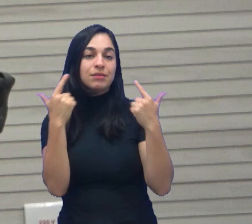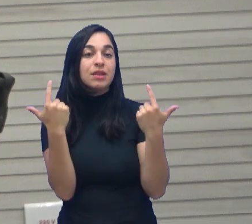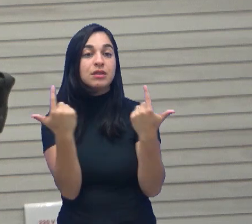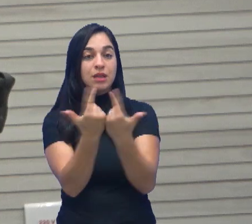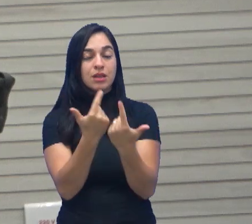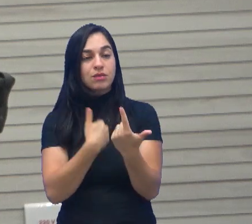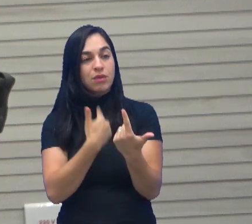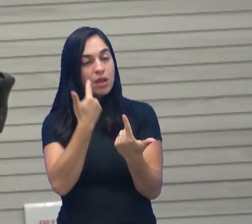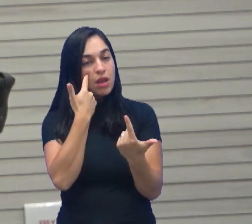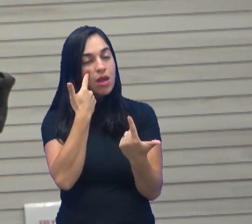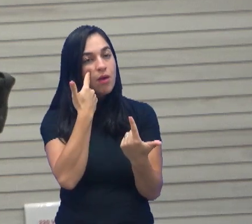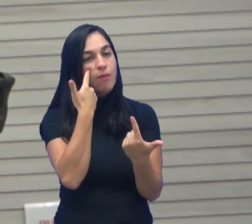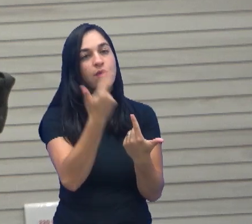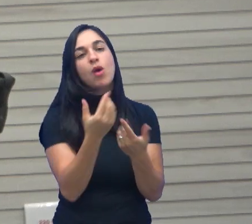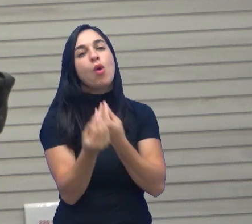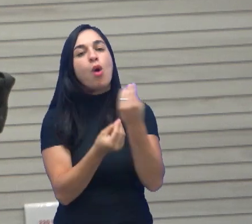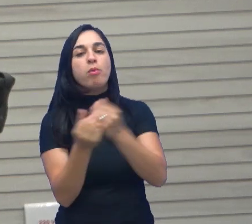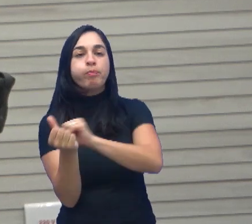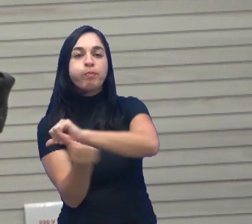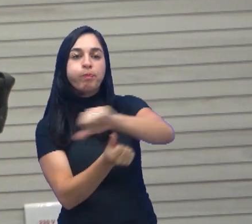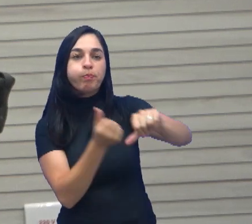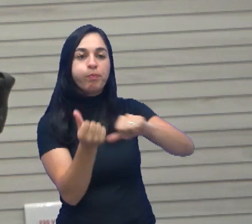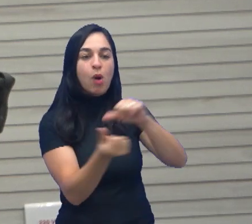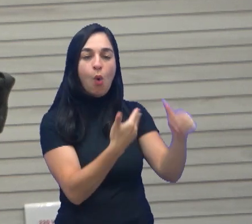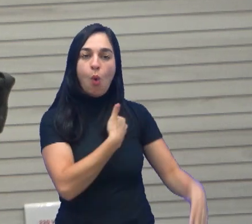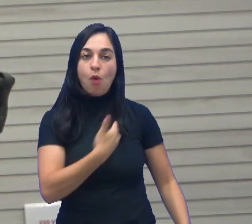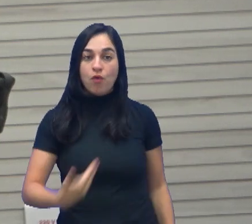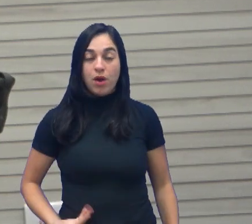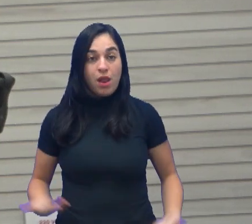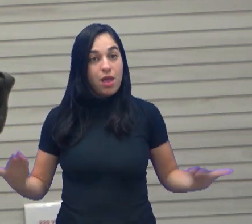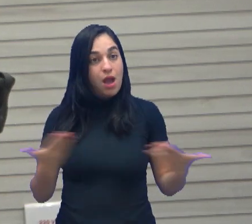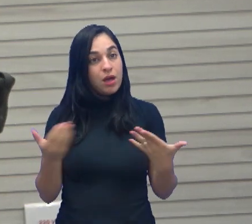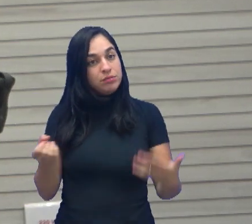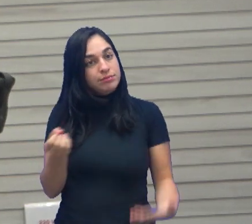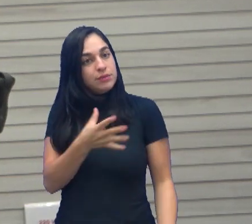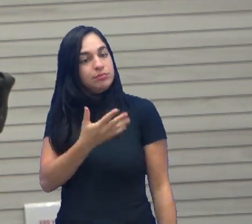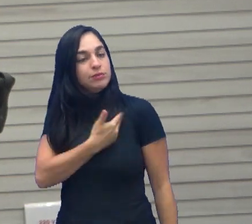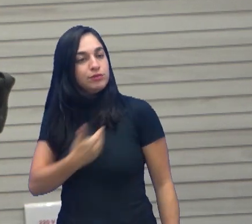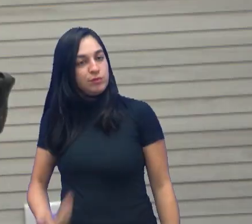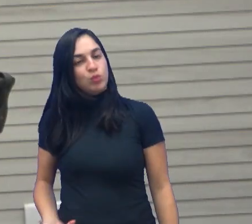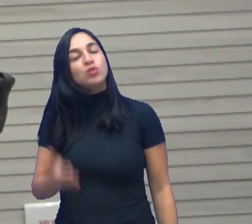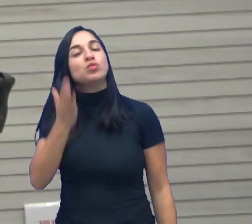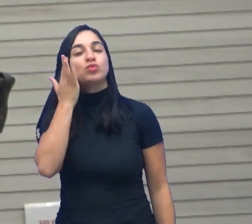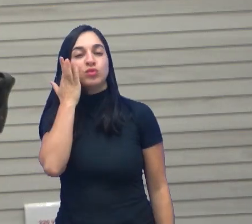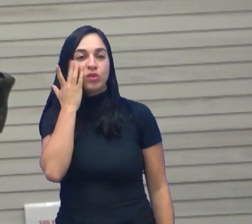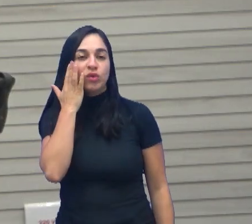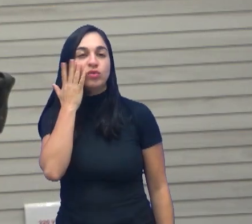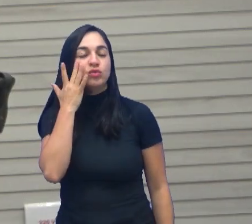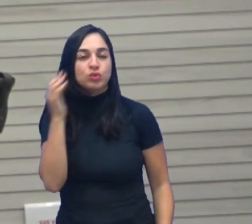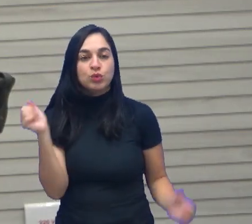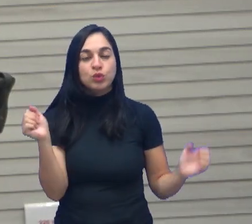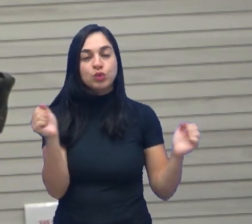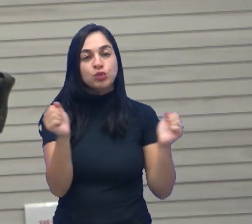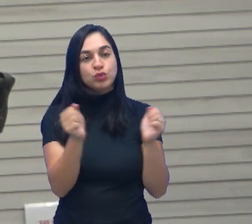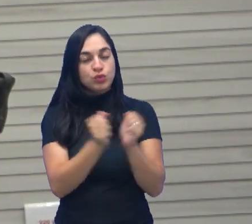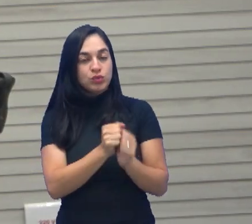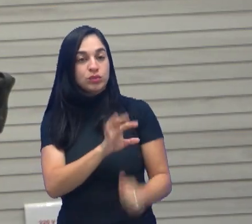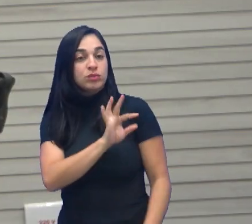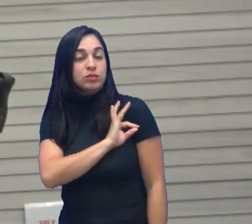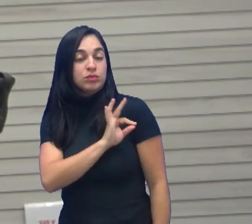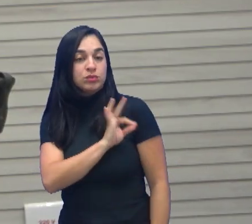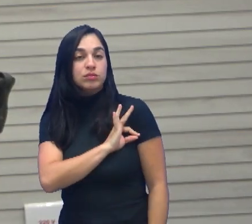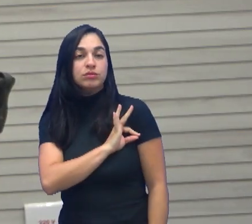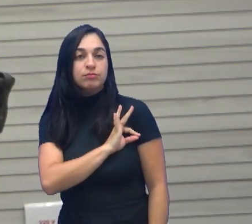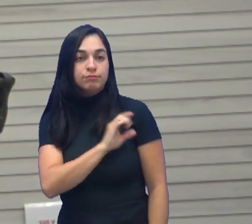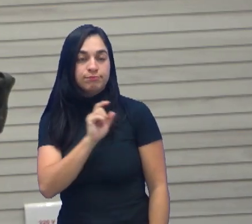né? E agora com o governador Tarcísio, a gente também tem feito trabalho junto com o Comando Geral, que na história é